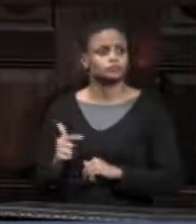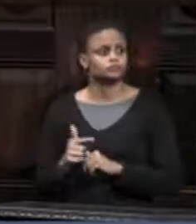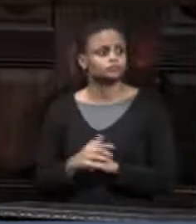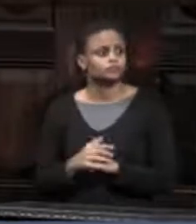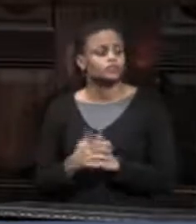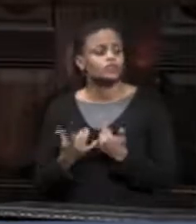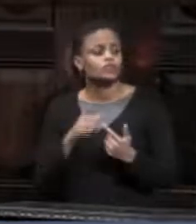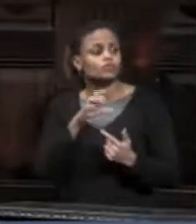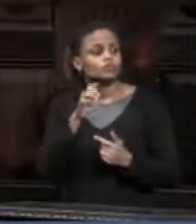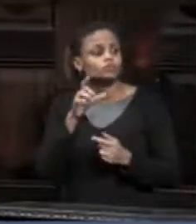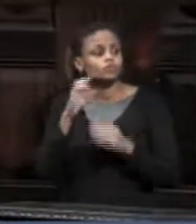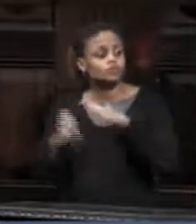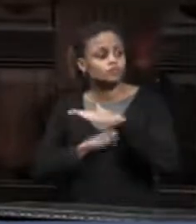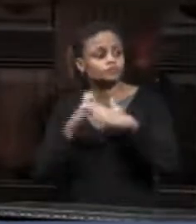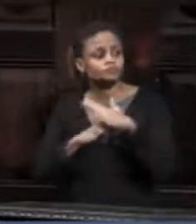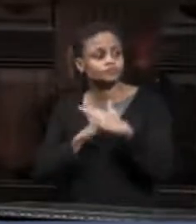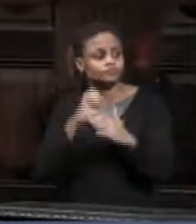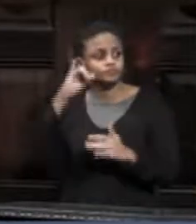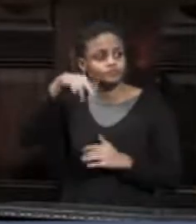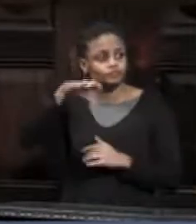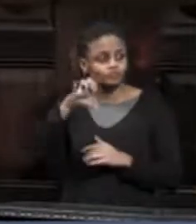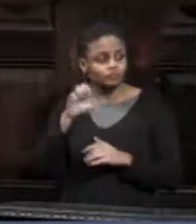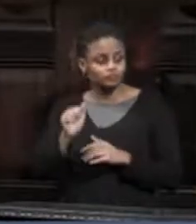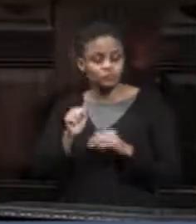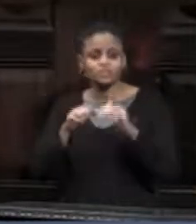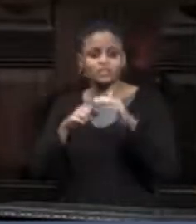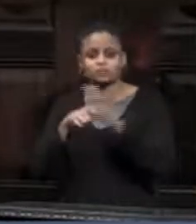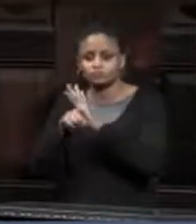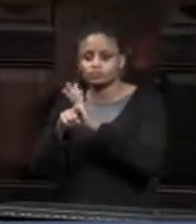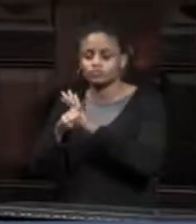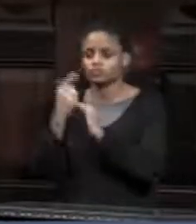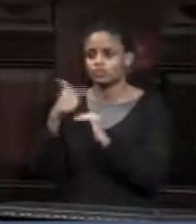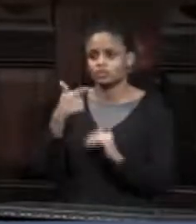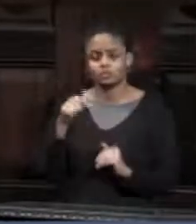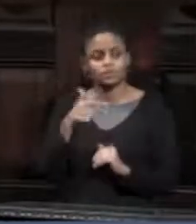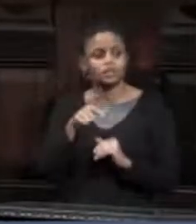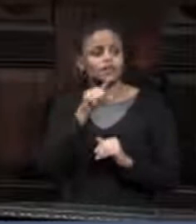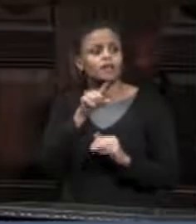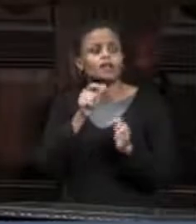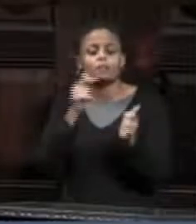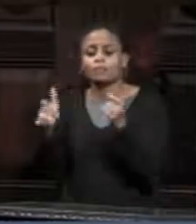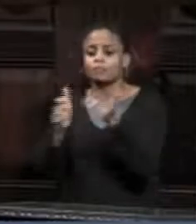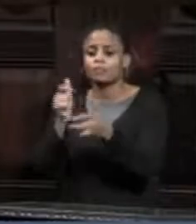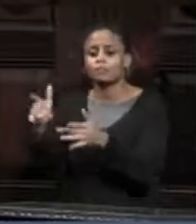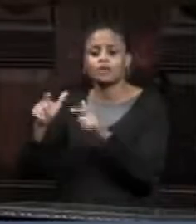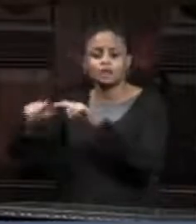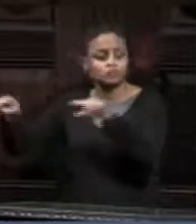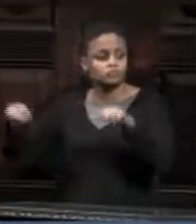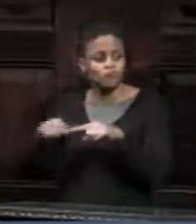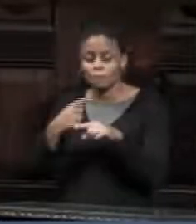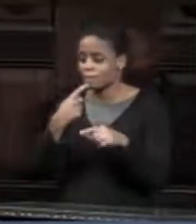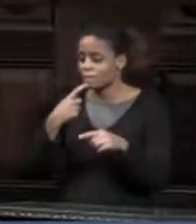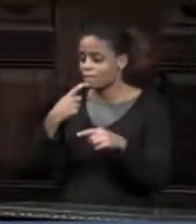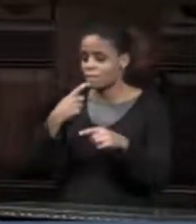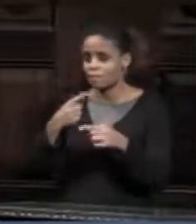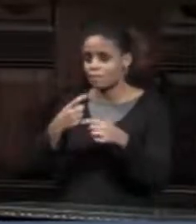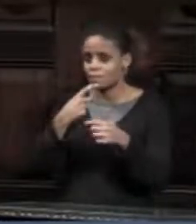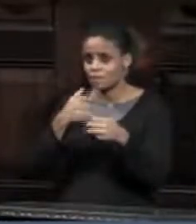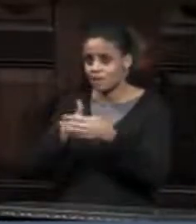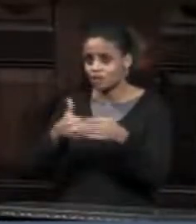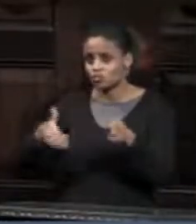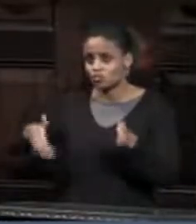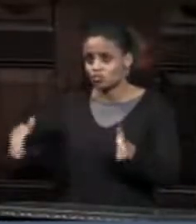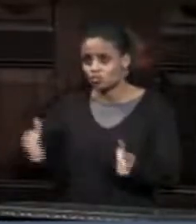transparência e se acumulam em área de preservação permanente às margens do Rio Paraíba do Sul,